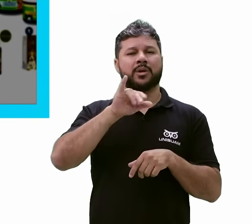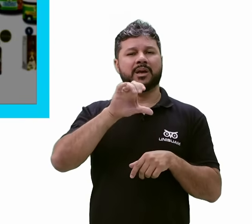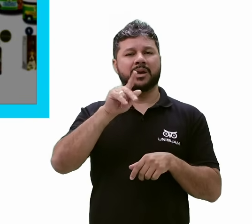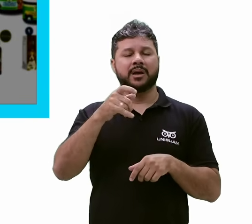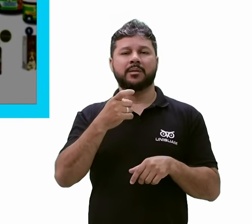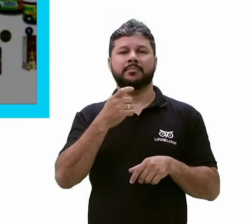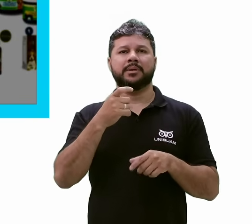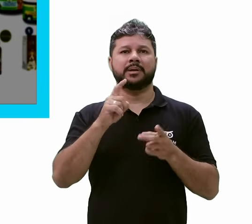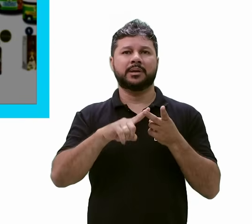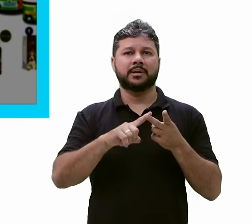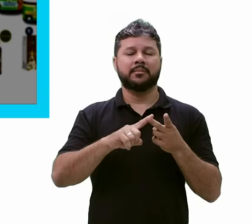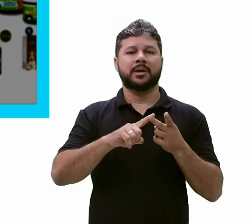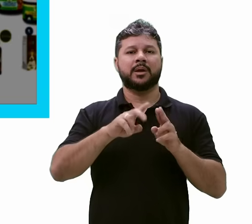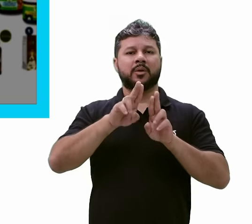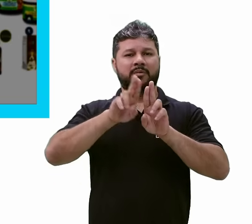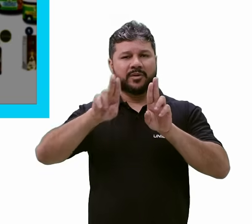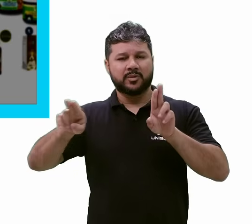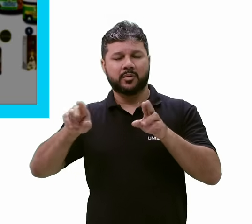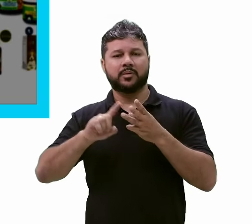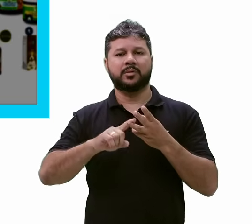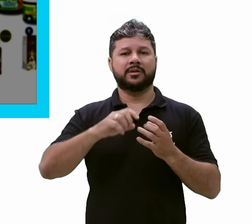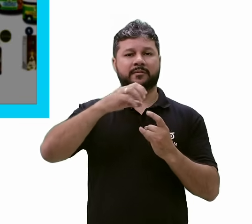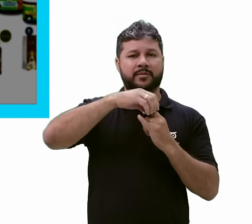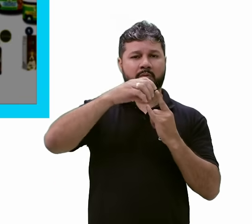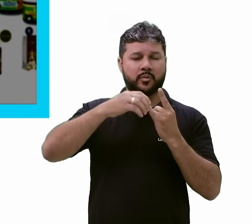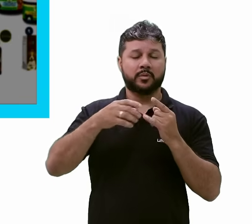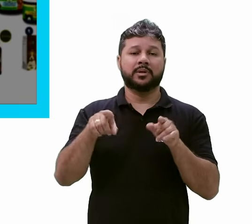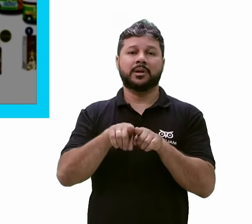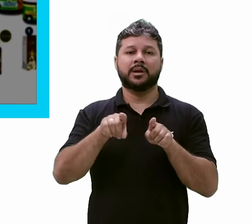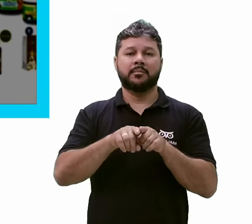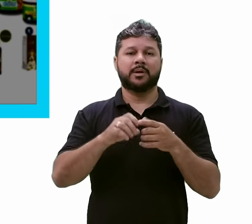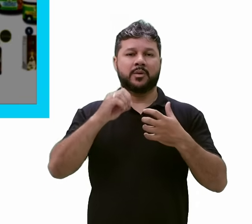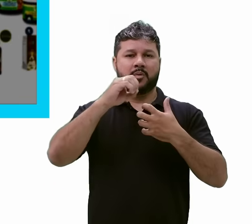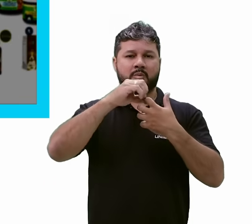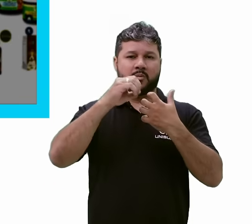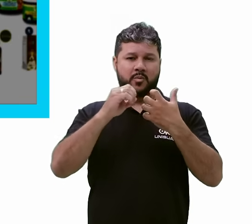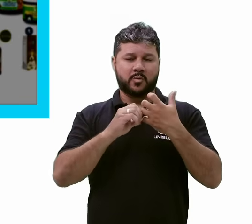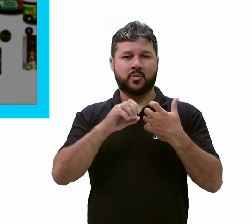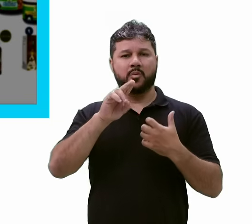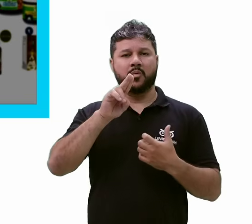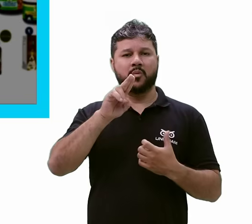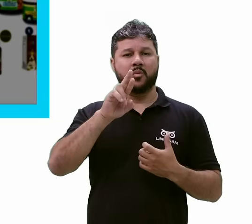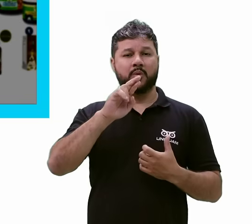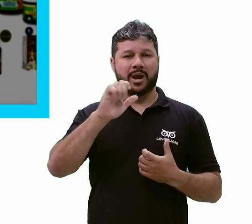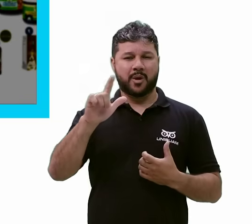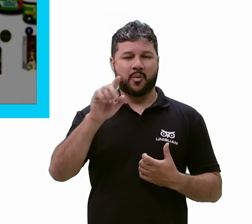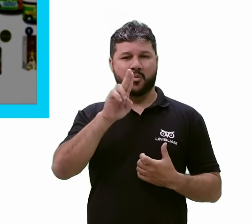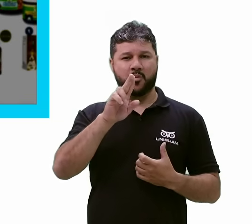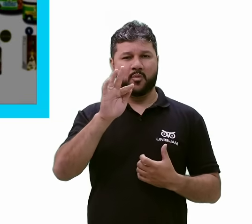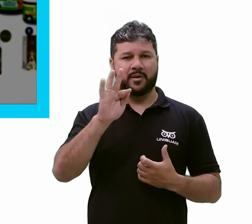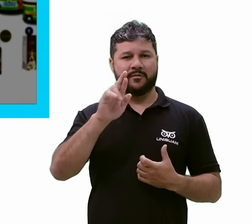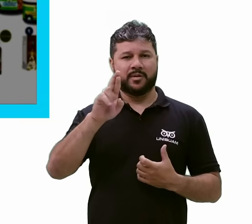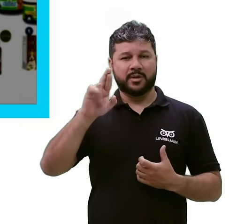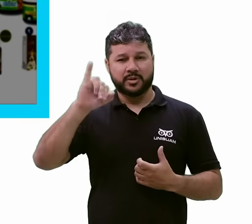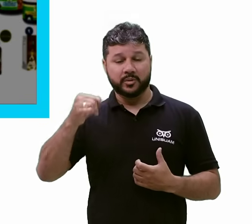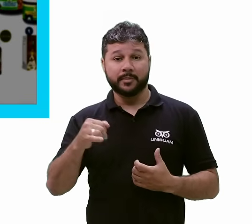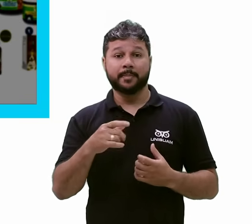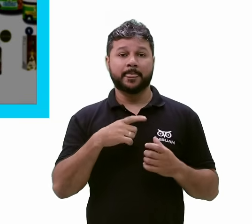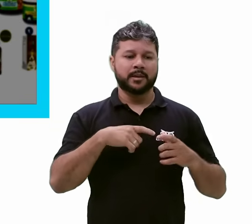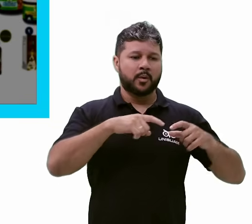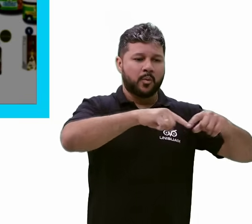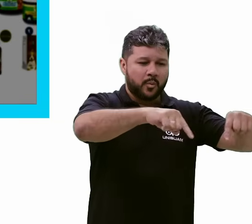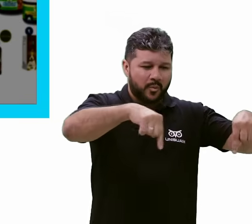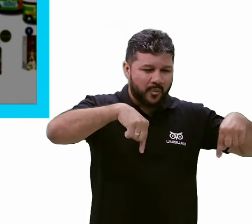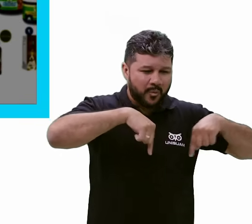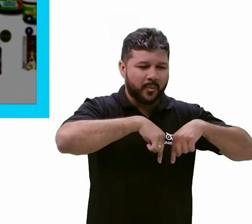principalmente a Unicamp, o FRJ, Fiocruz e a Rural. onde todos os